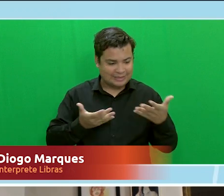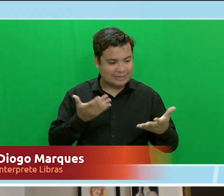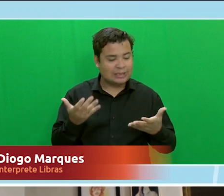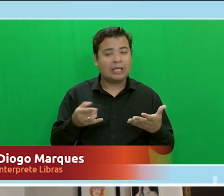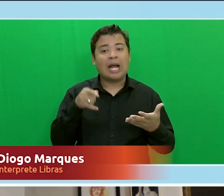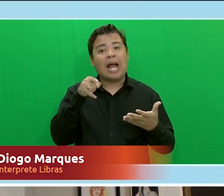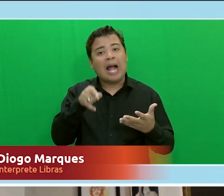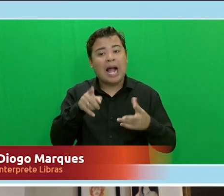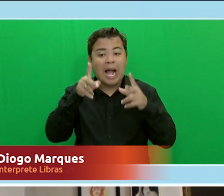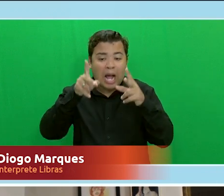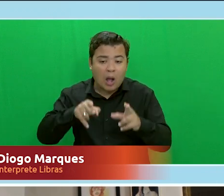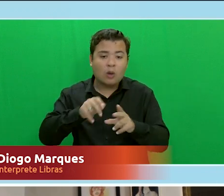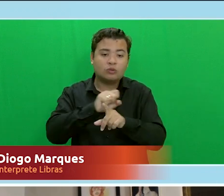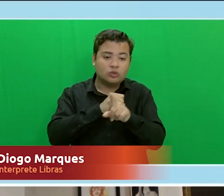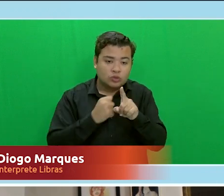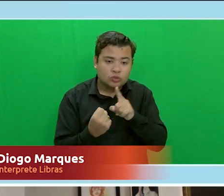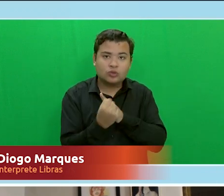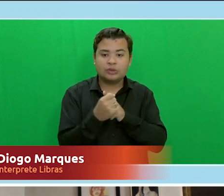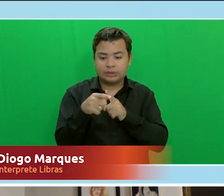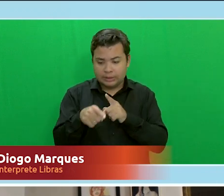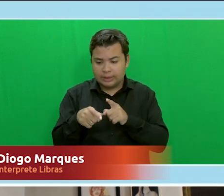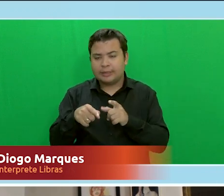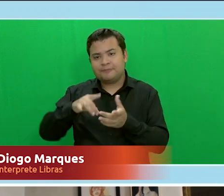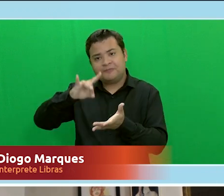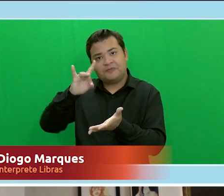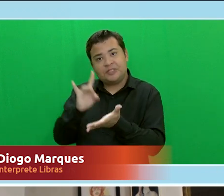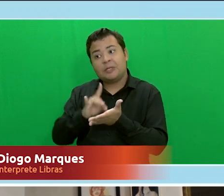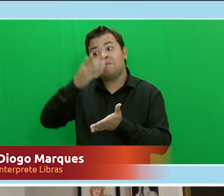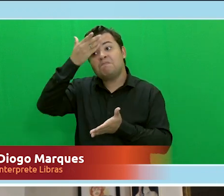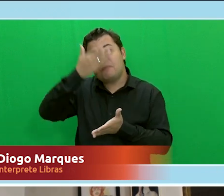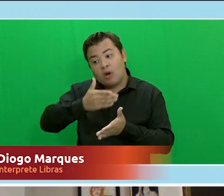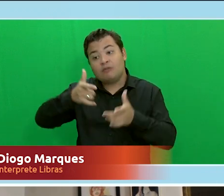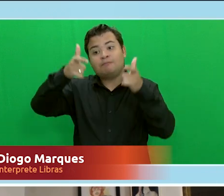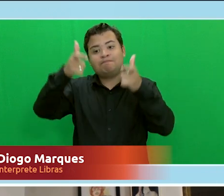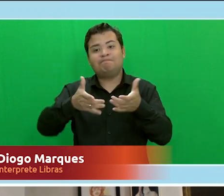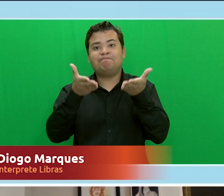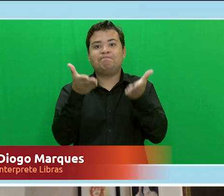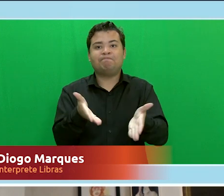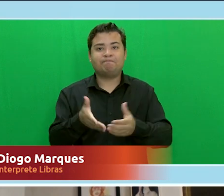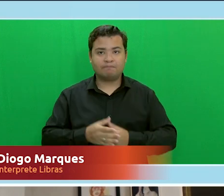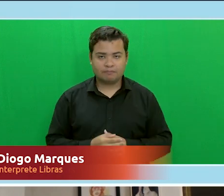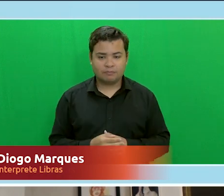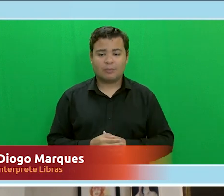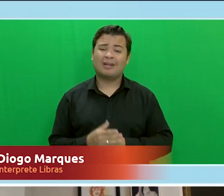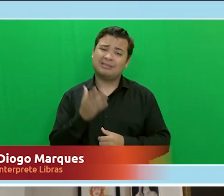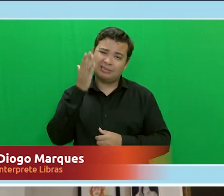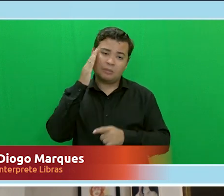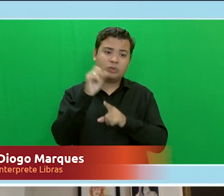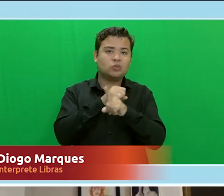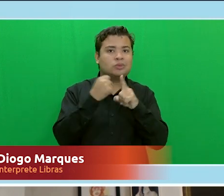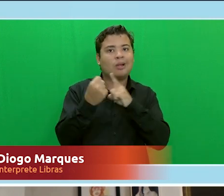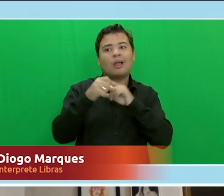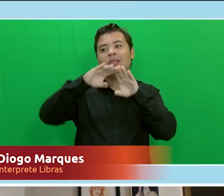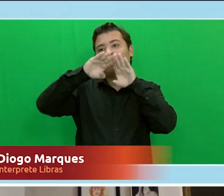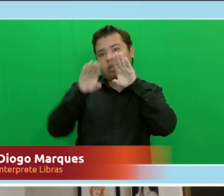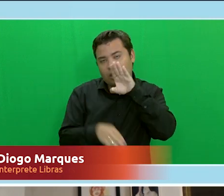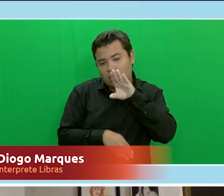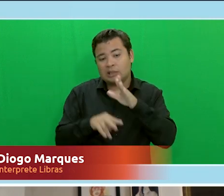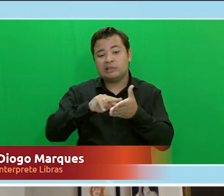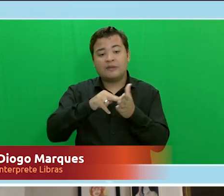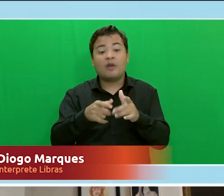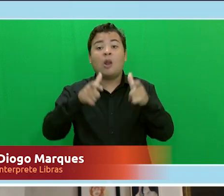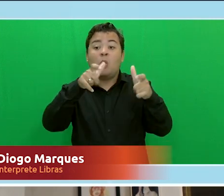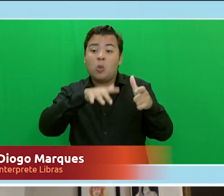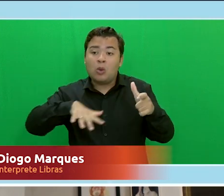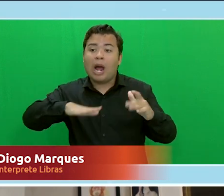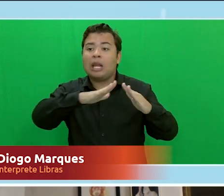como é que fala? Se concretiza nesse espaço. E aí, como é uma sociedade desigual, o espaço